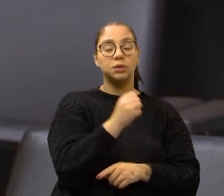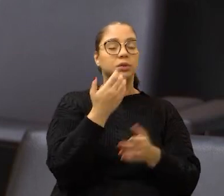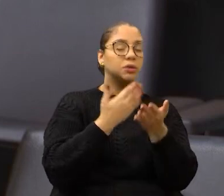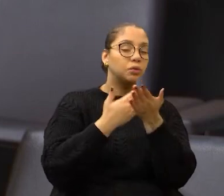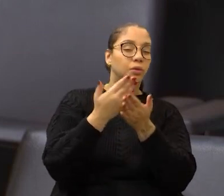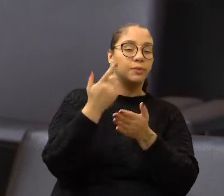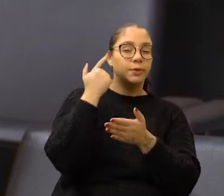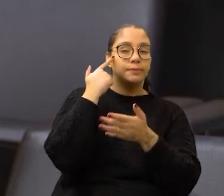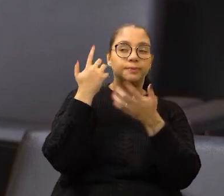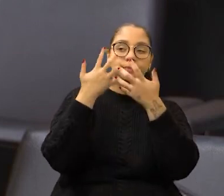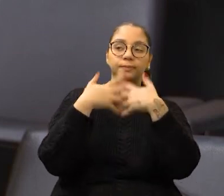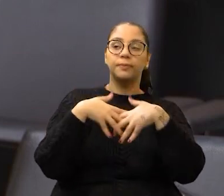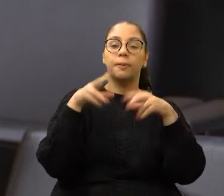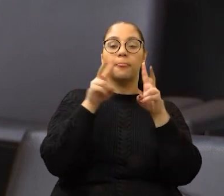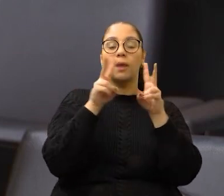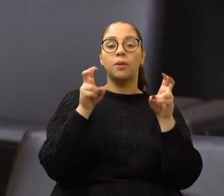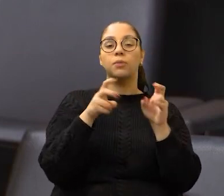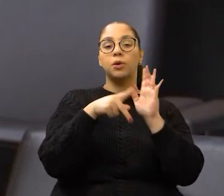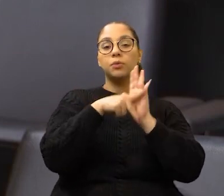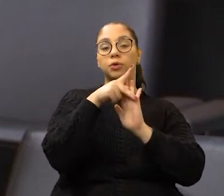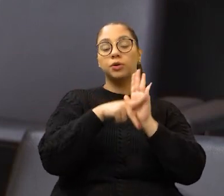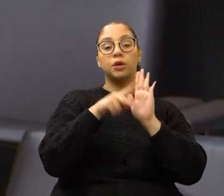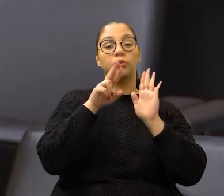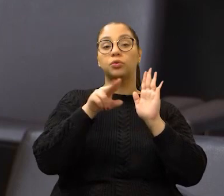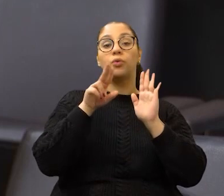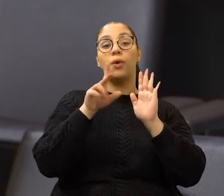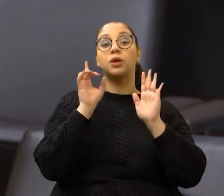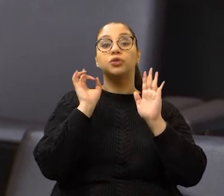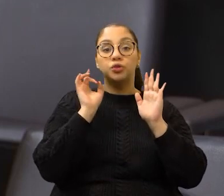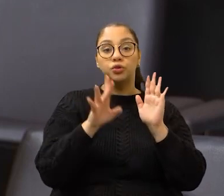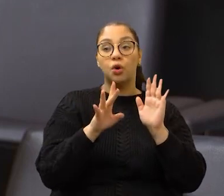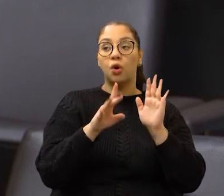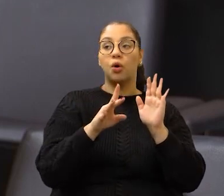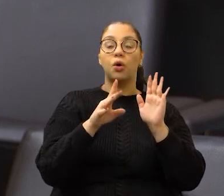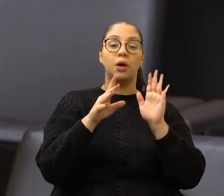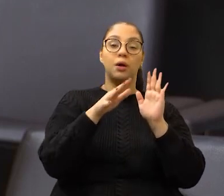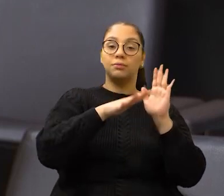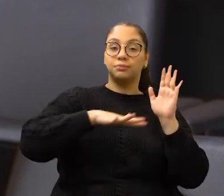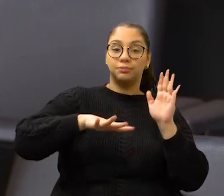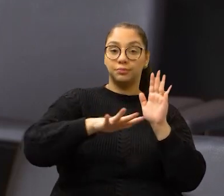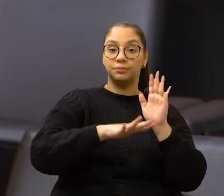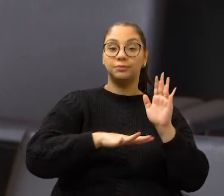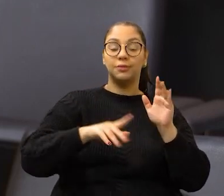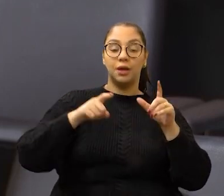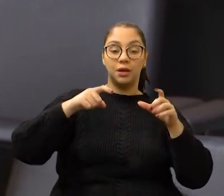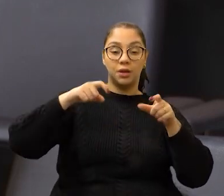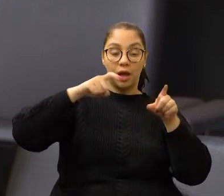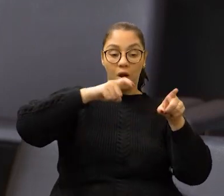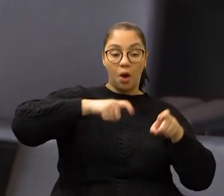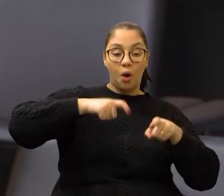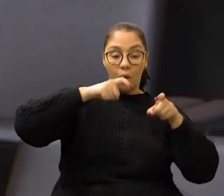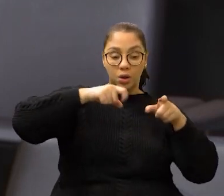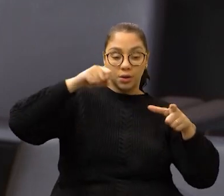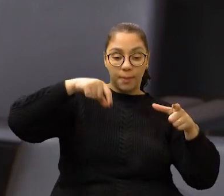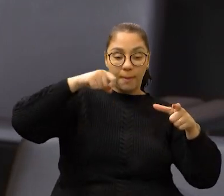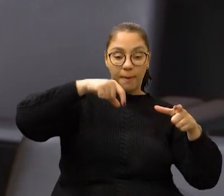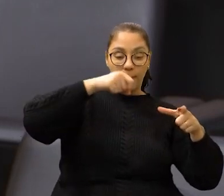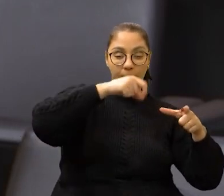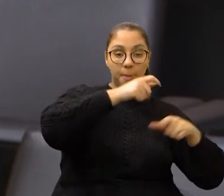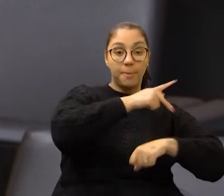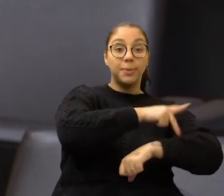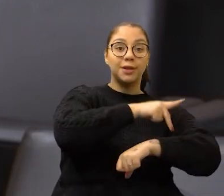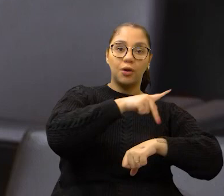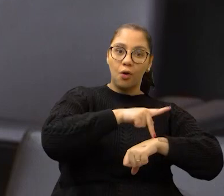uma redação acerca do projeto de colocar não só nas hortas pedagógicas que já existem nas escolas,